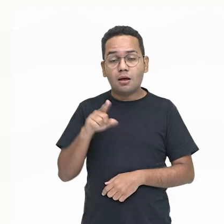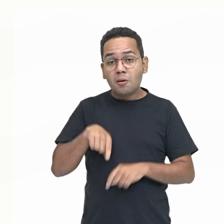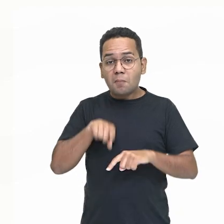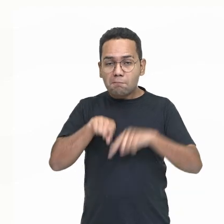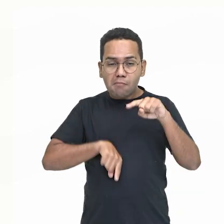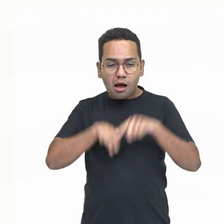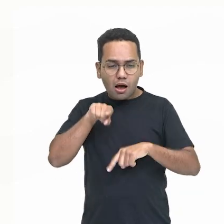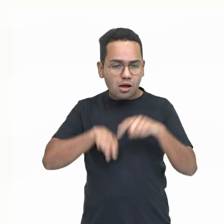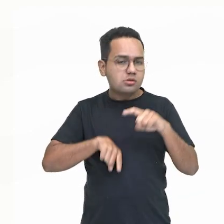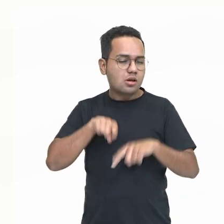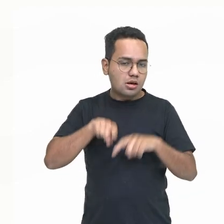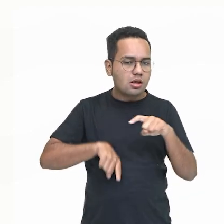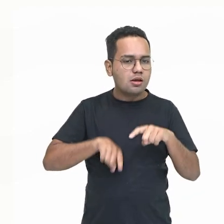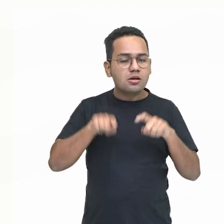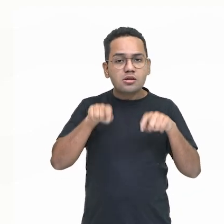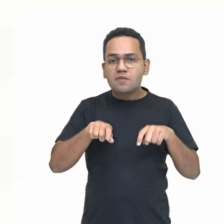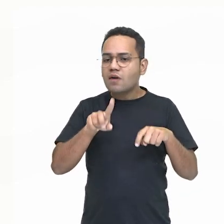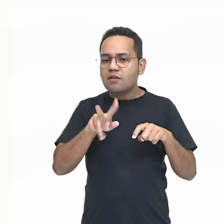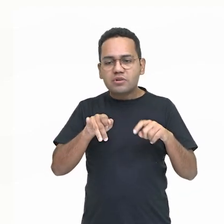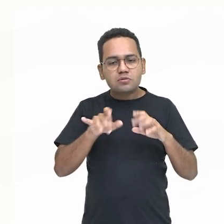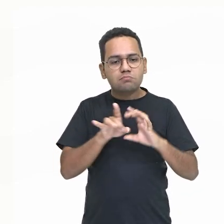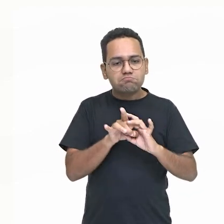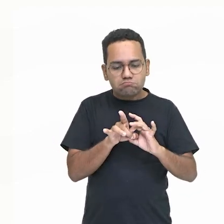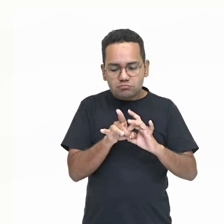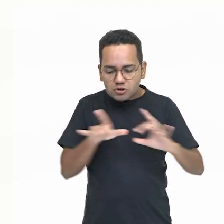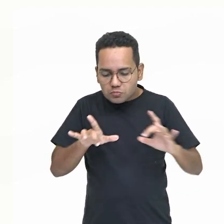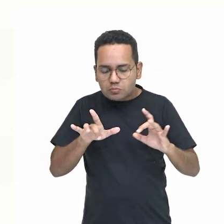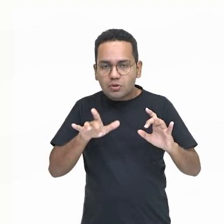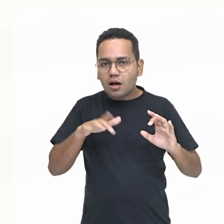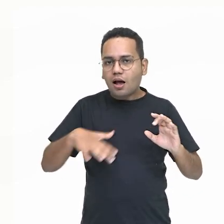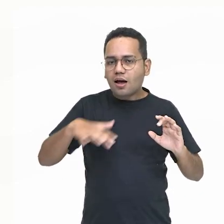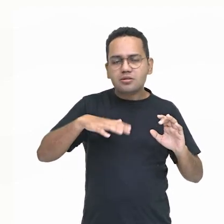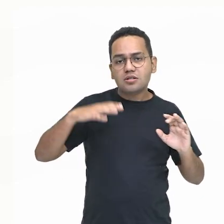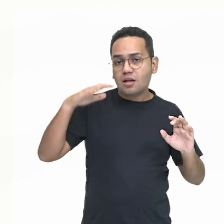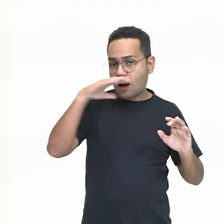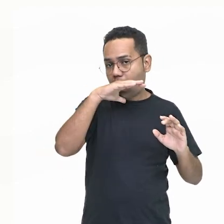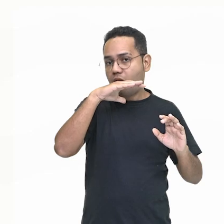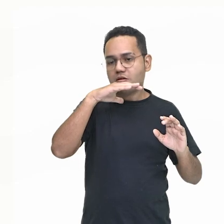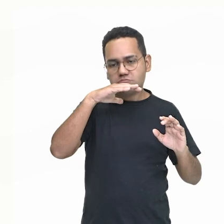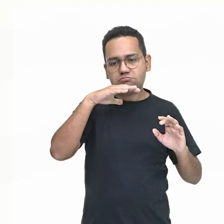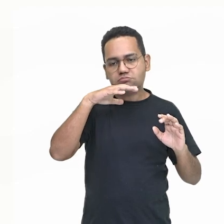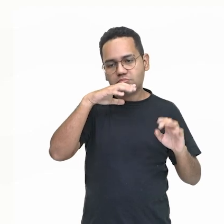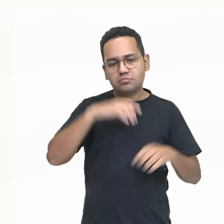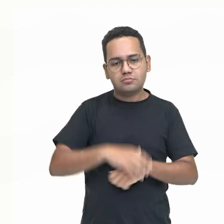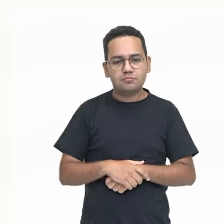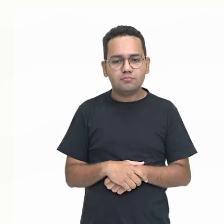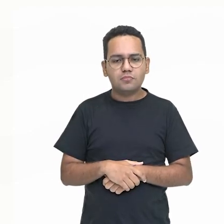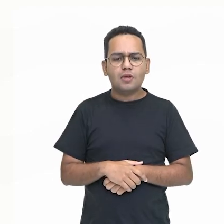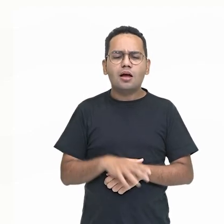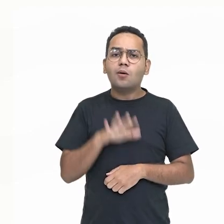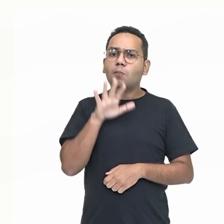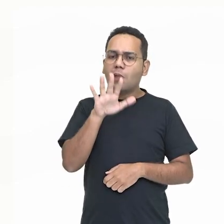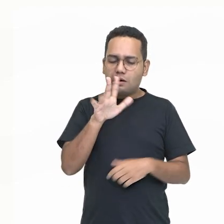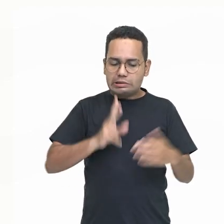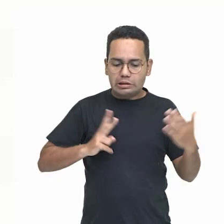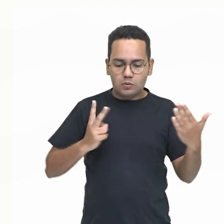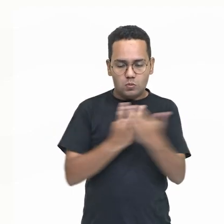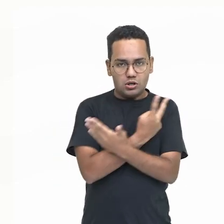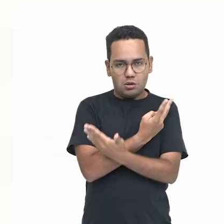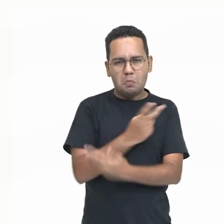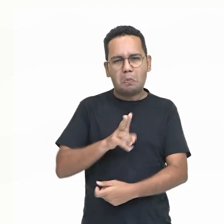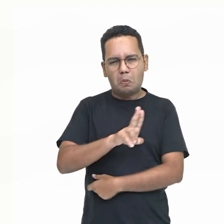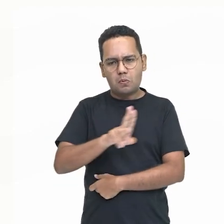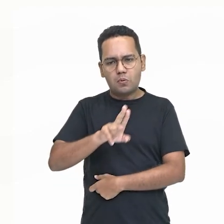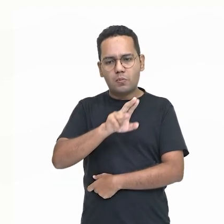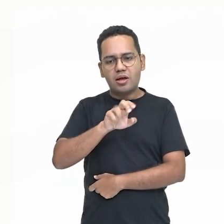elétrica exclusivamente na forma de calor. Esse fenômeno é conhecido como efeito Joule.